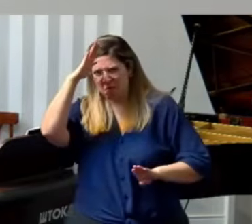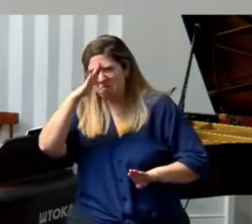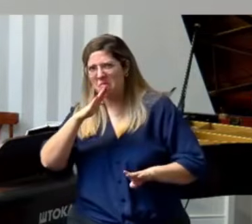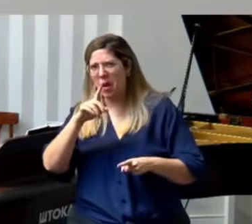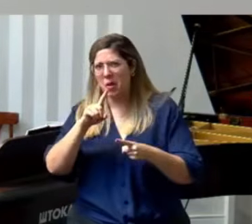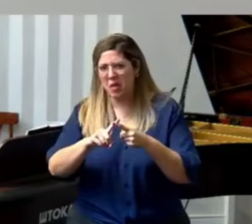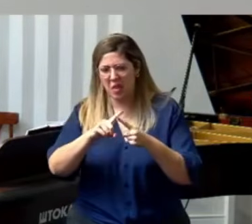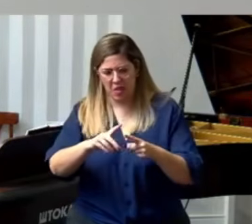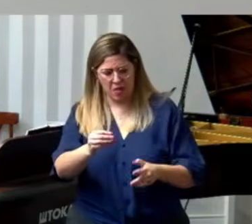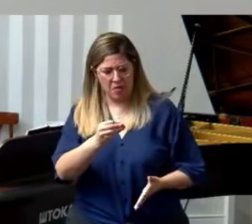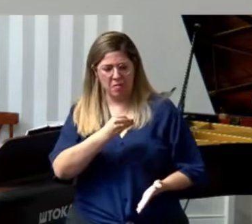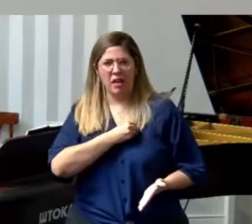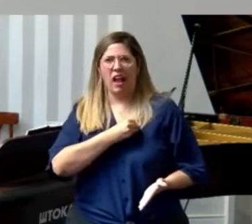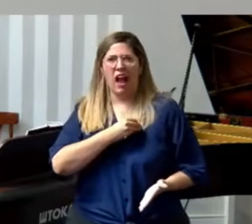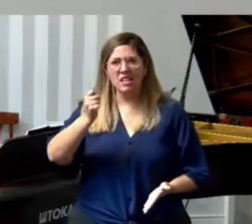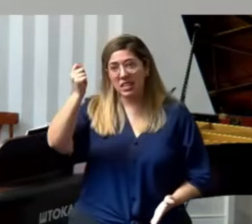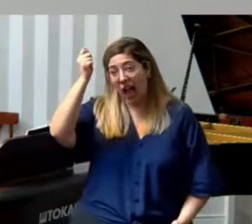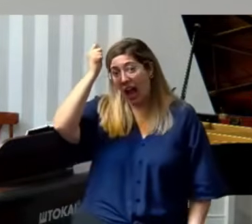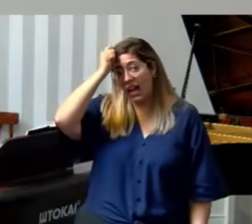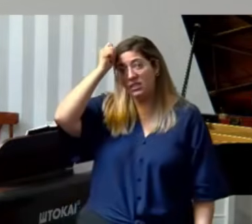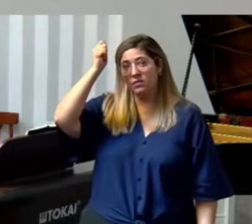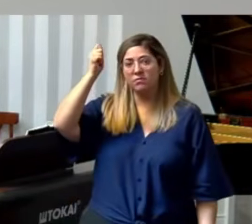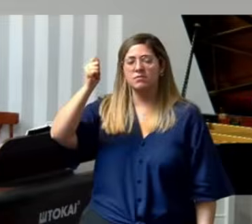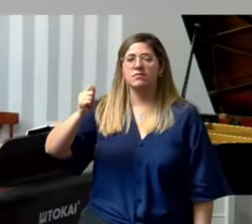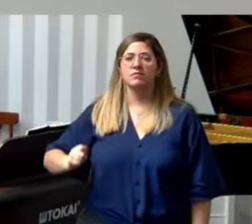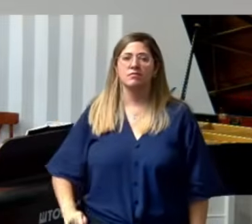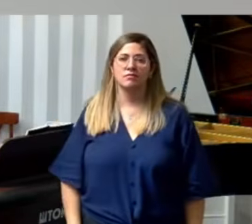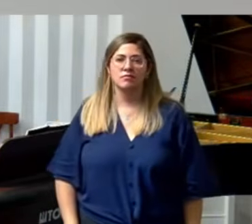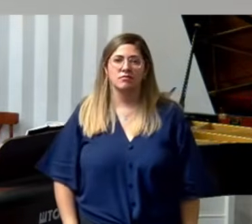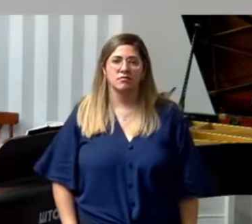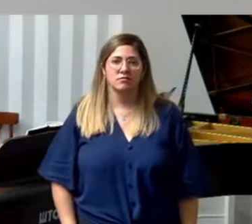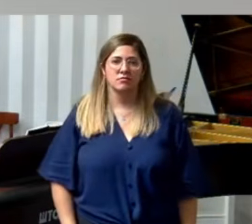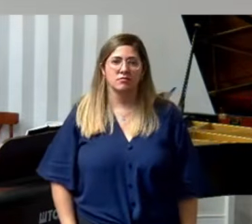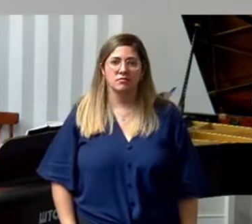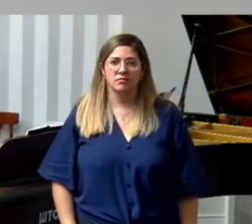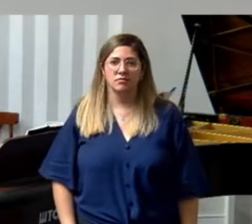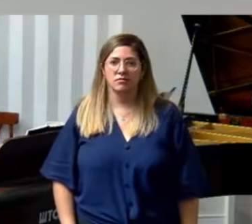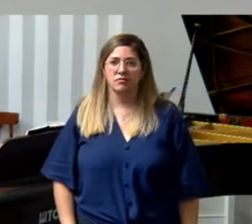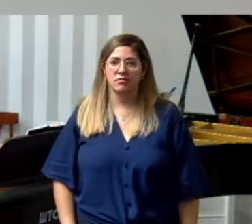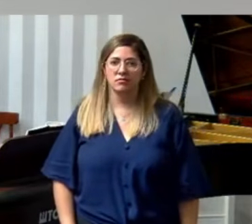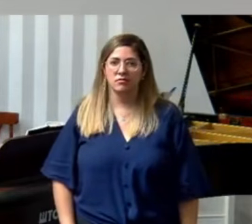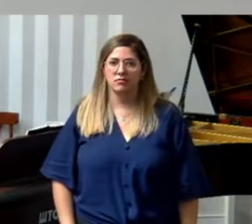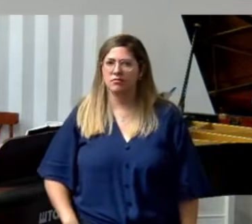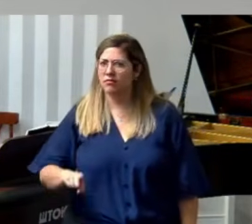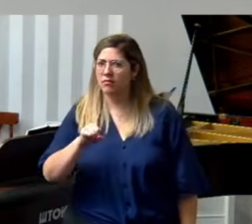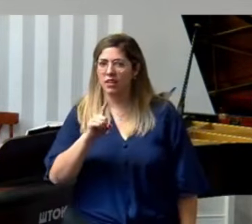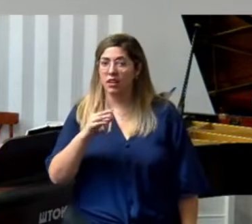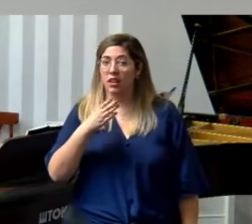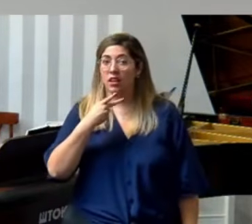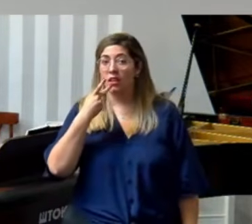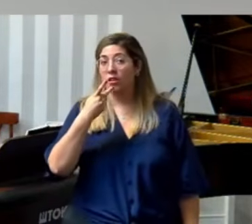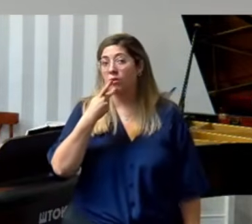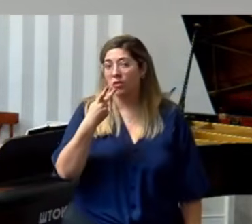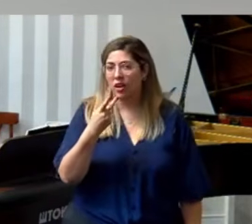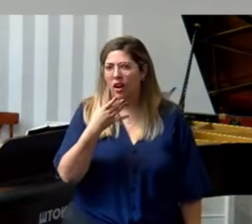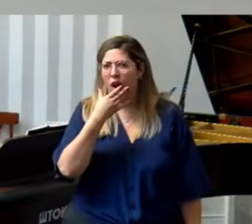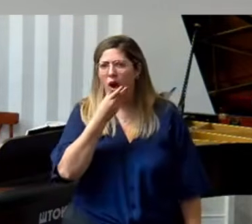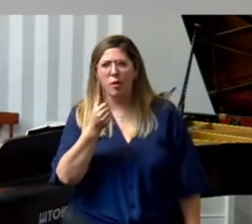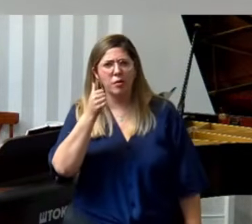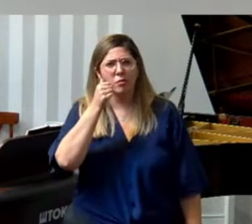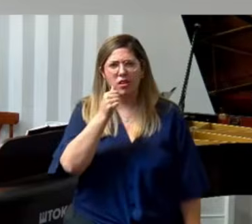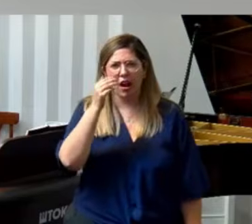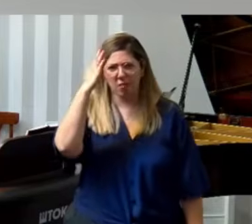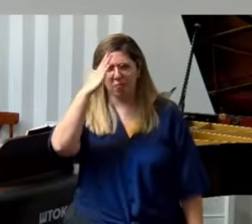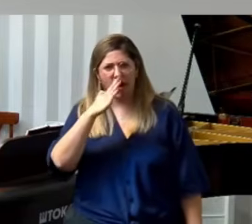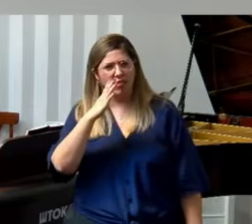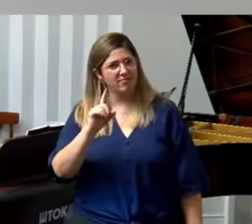por conta dos pecados de Adão. E então o Senhor não fala que Adão e Eva foram em momento algum declarados